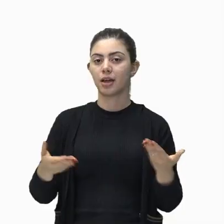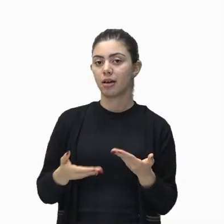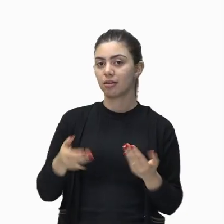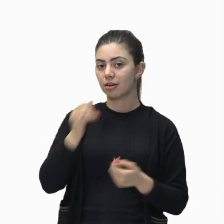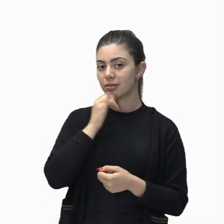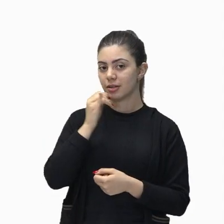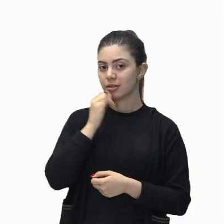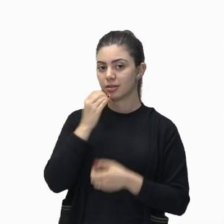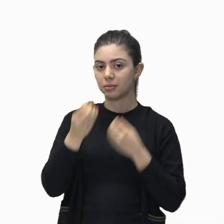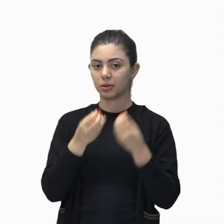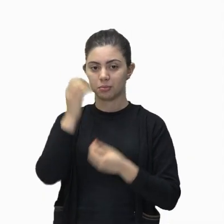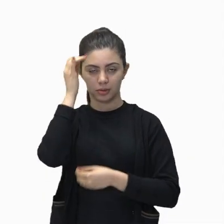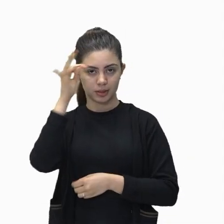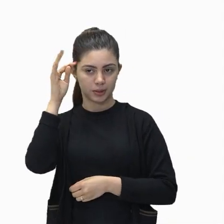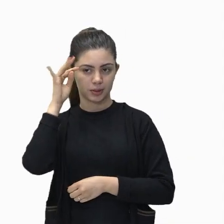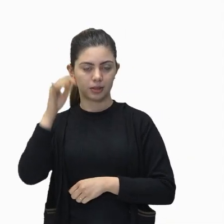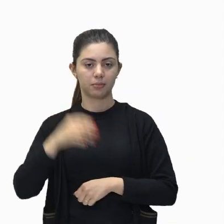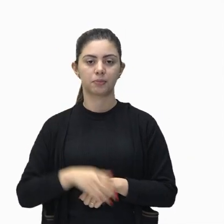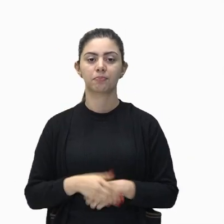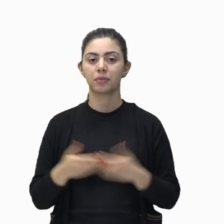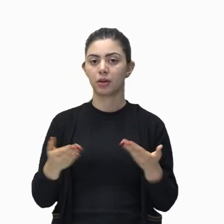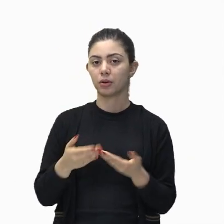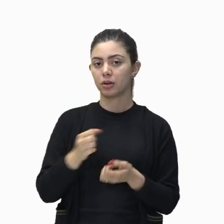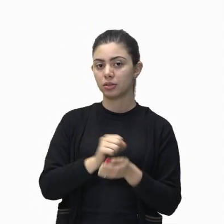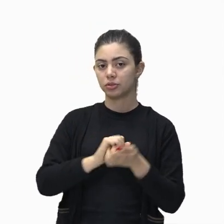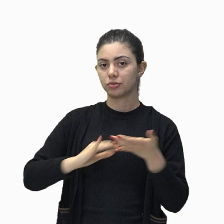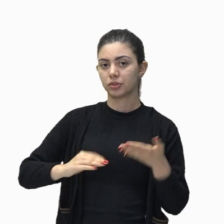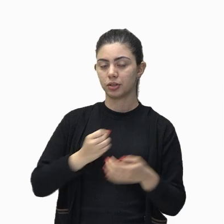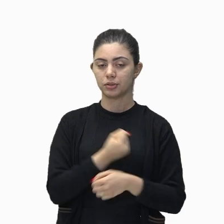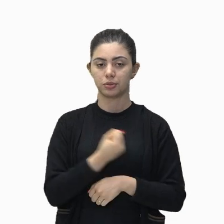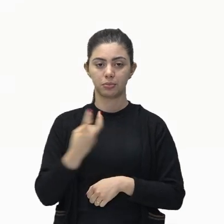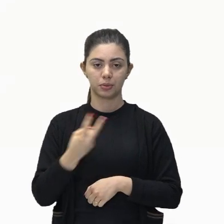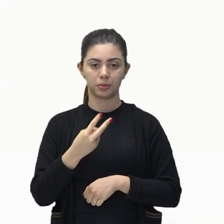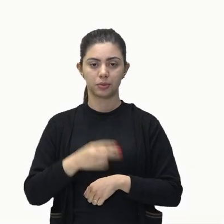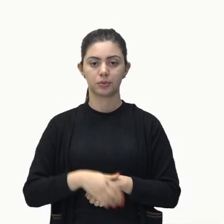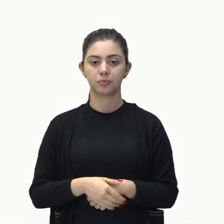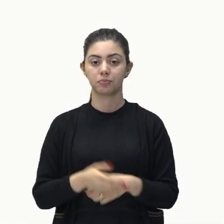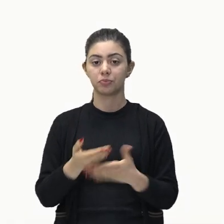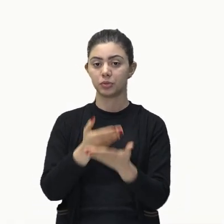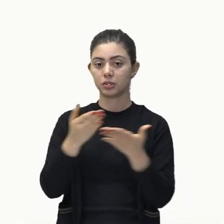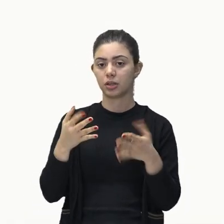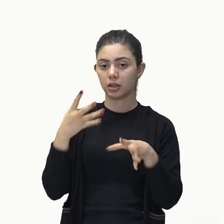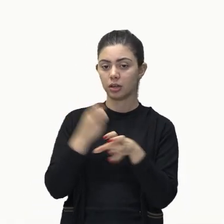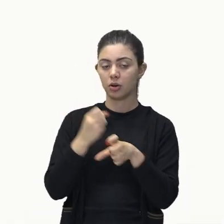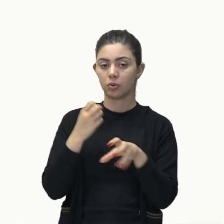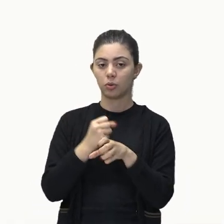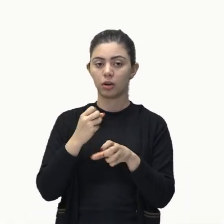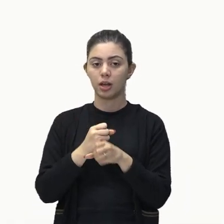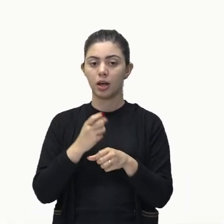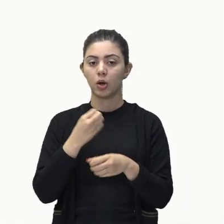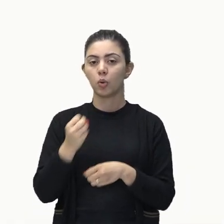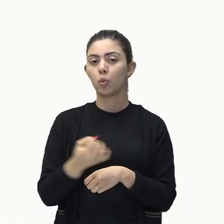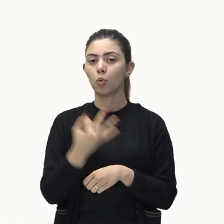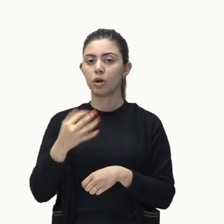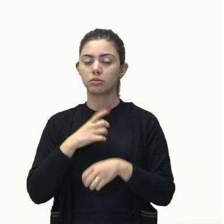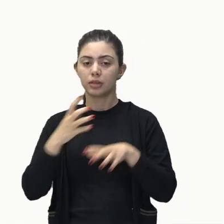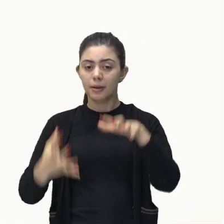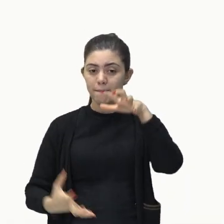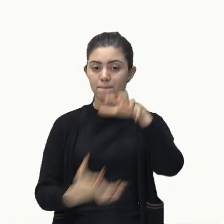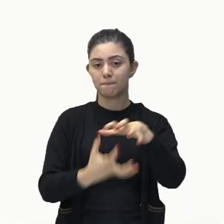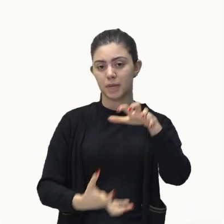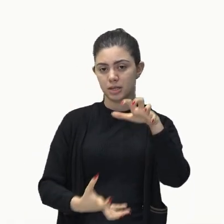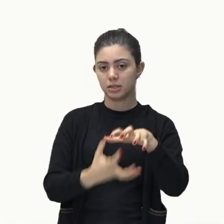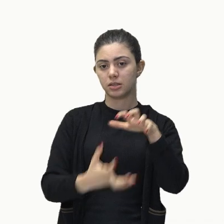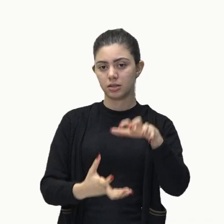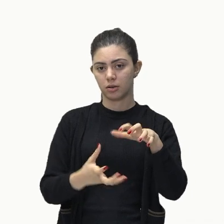de Arquimedes. É o nosso exemplo número 2. Calcule a intensidade da força de empuxo que atua